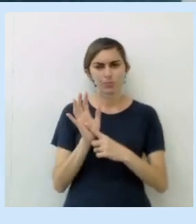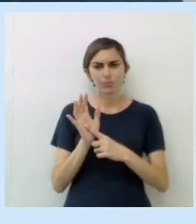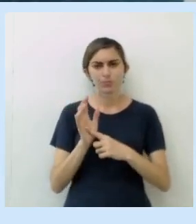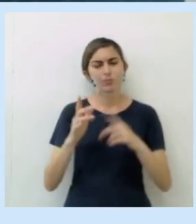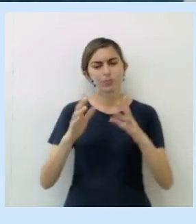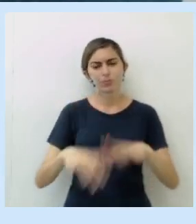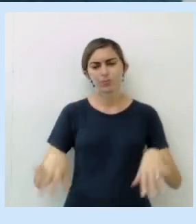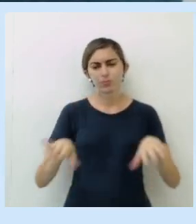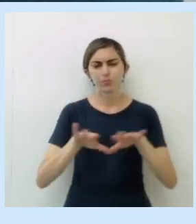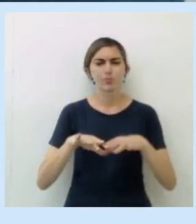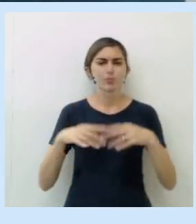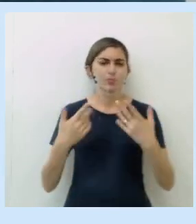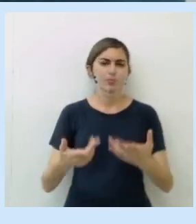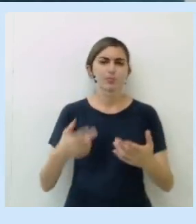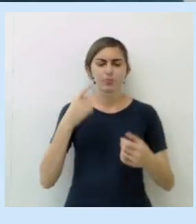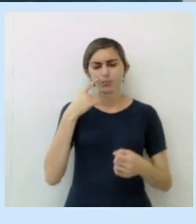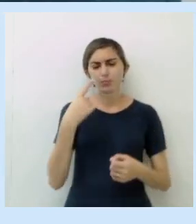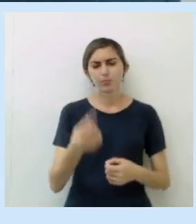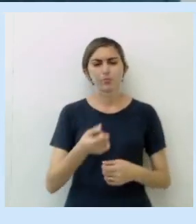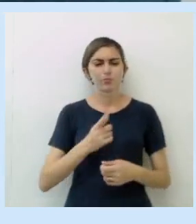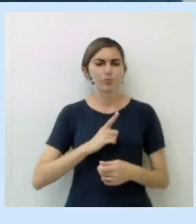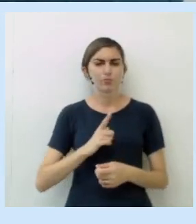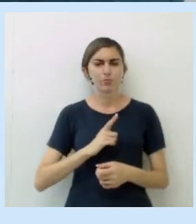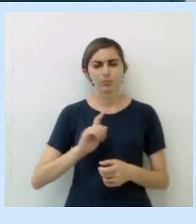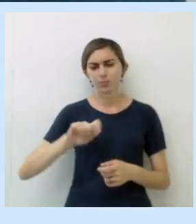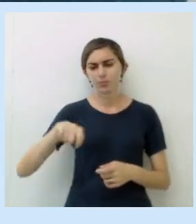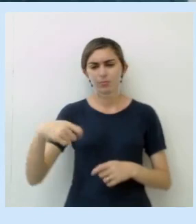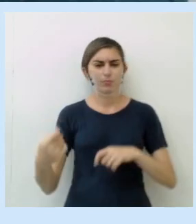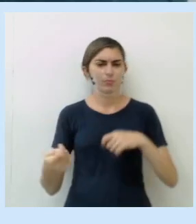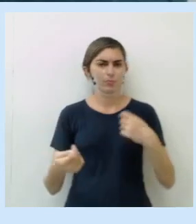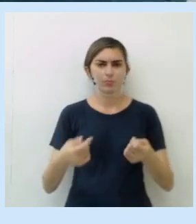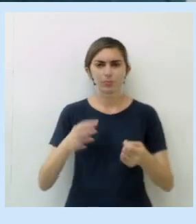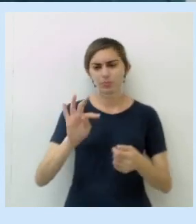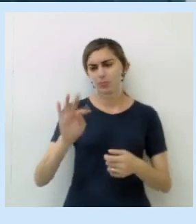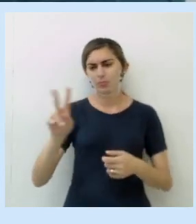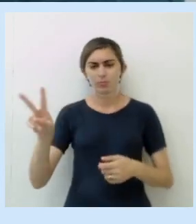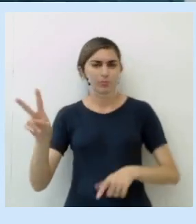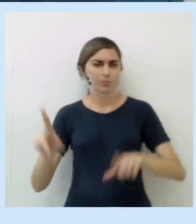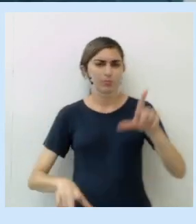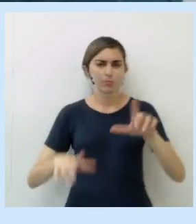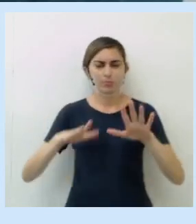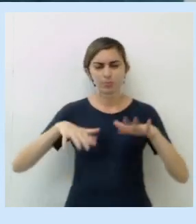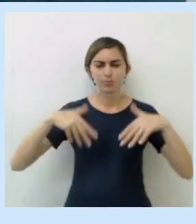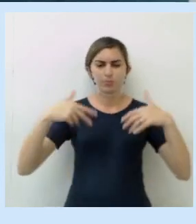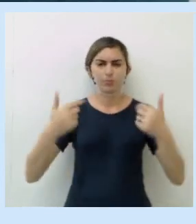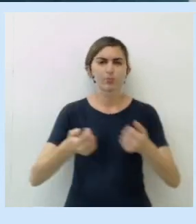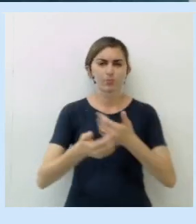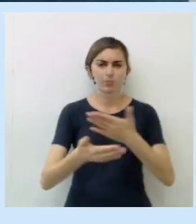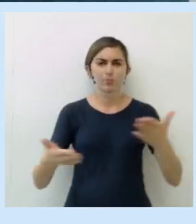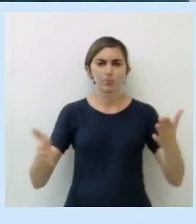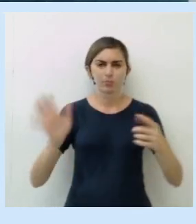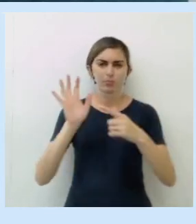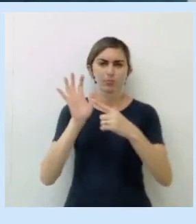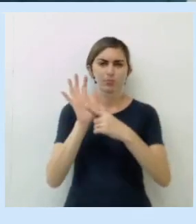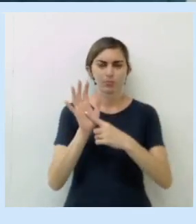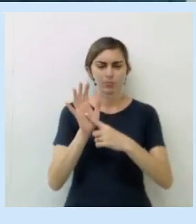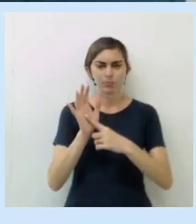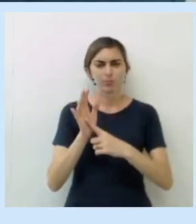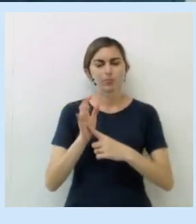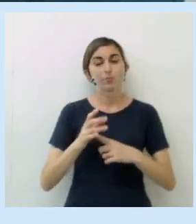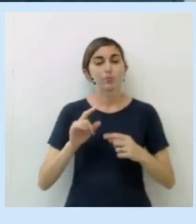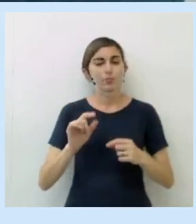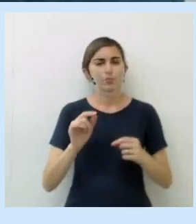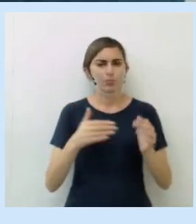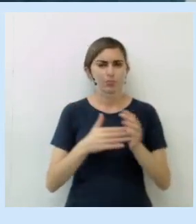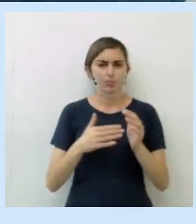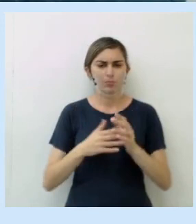espaço rural. Então vocês vão ver que sinais de TV eles vão ser melhorados com essas antenas parabólicas. E na